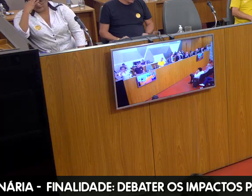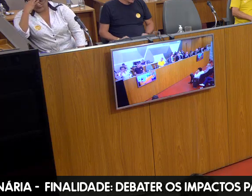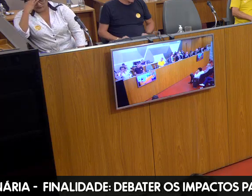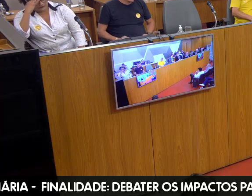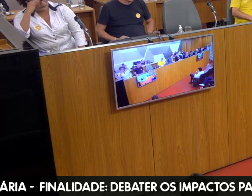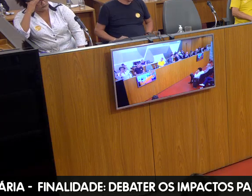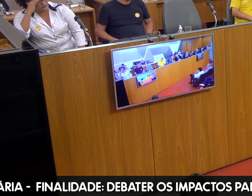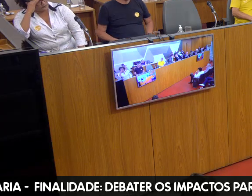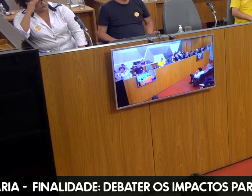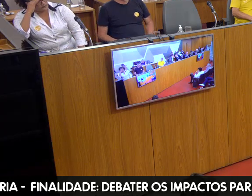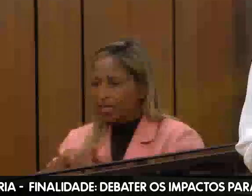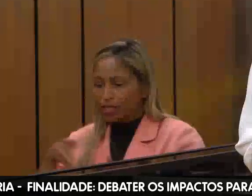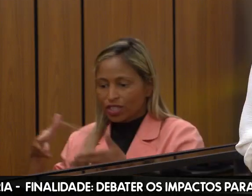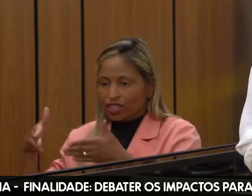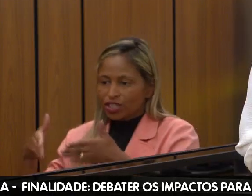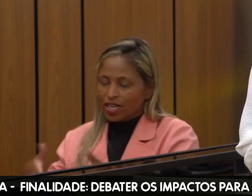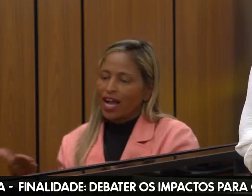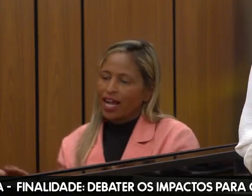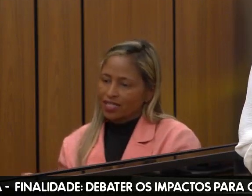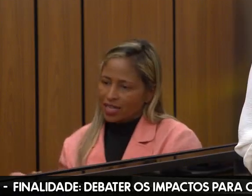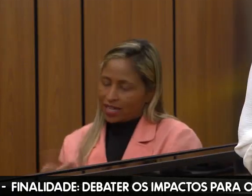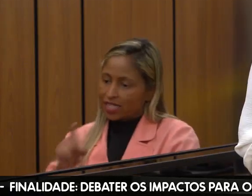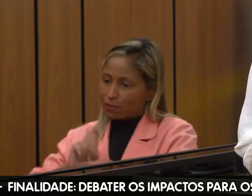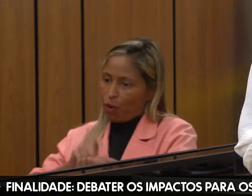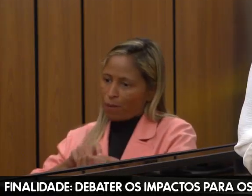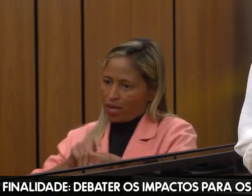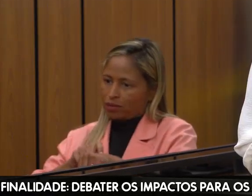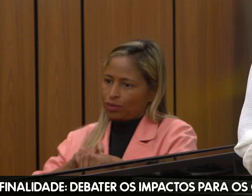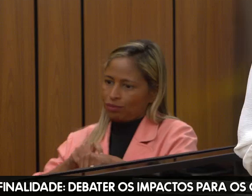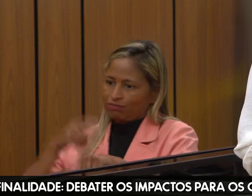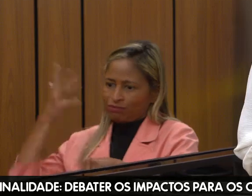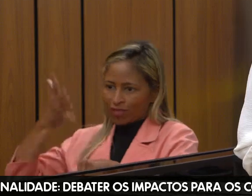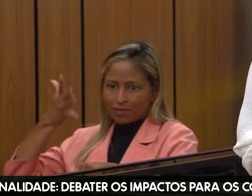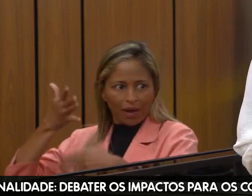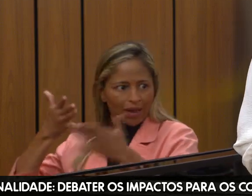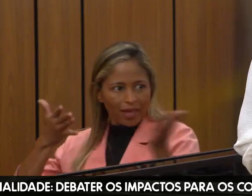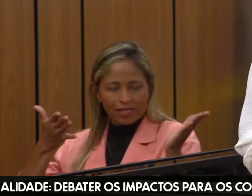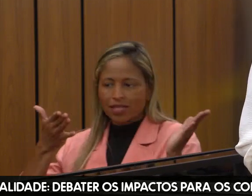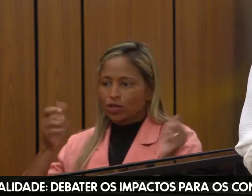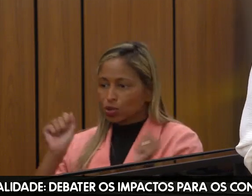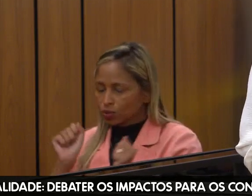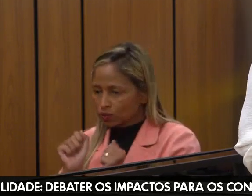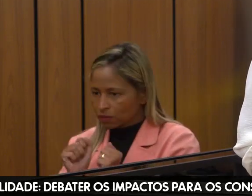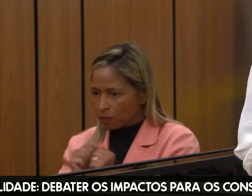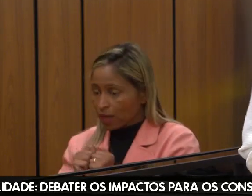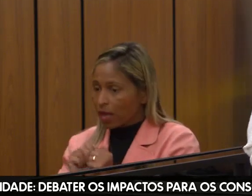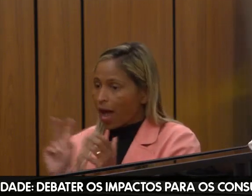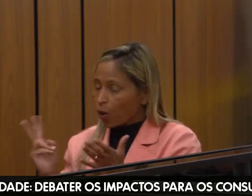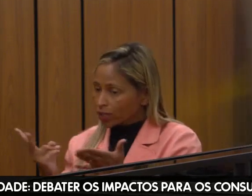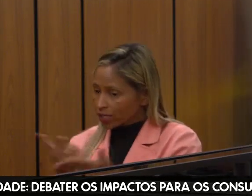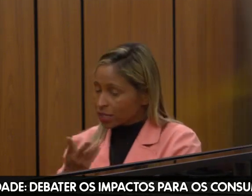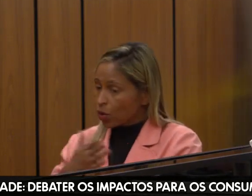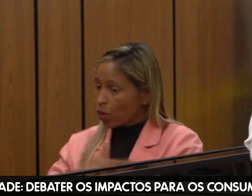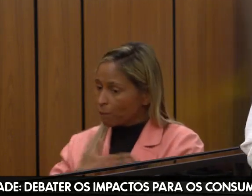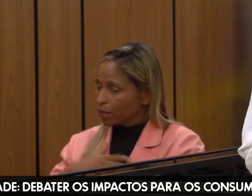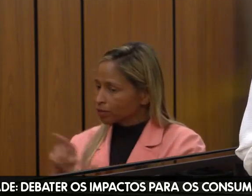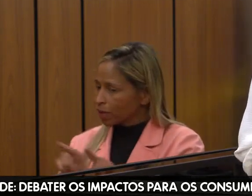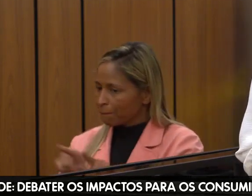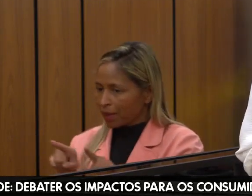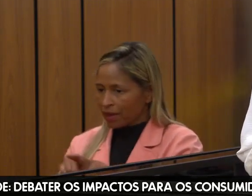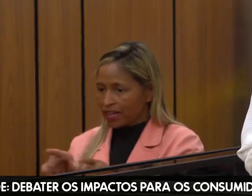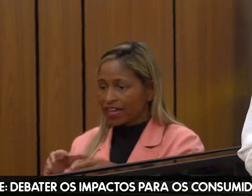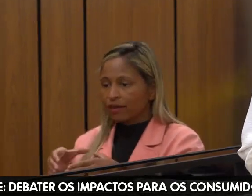para que a gente chegasse até essa audiência pública eu sou uma vítima também da arcata